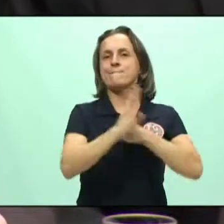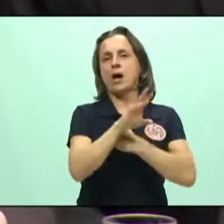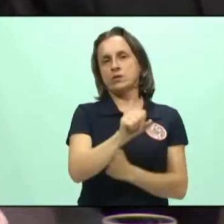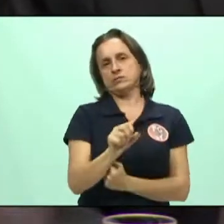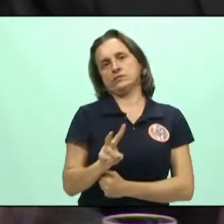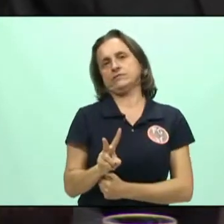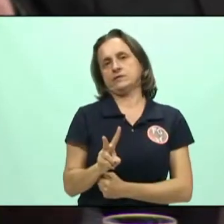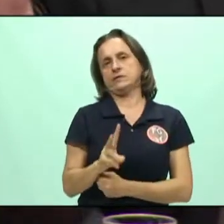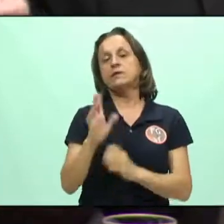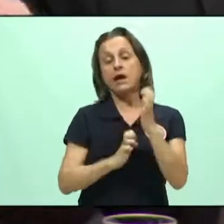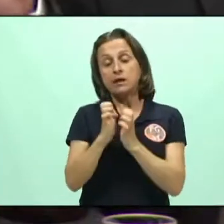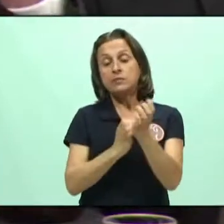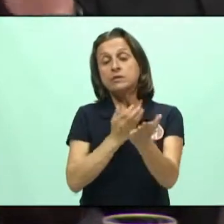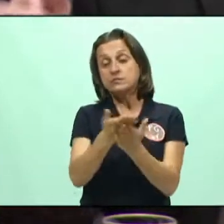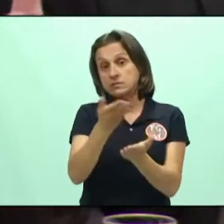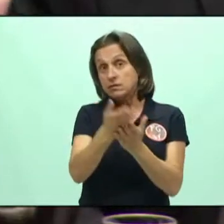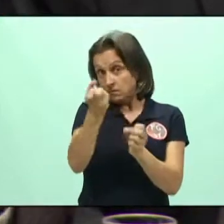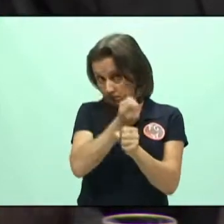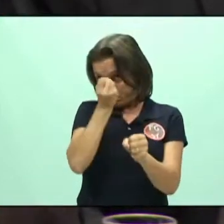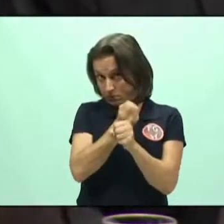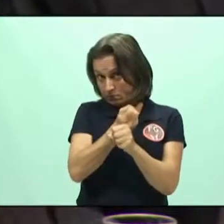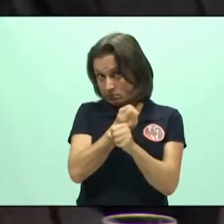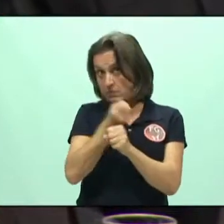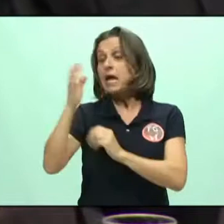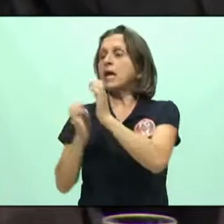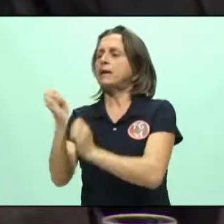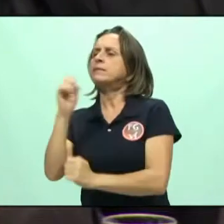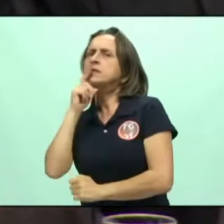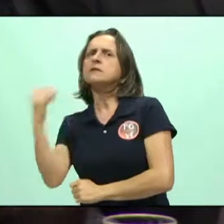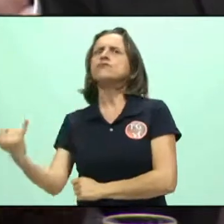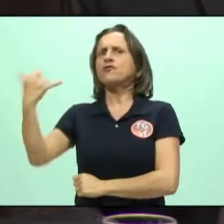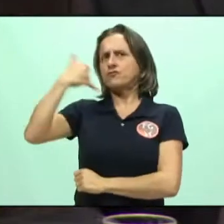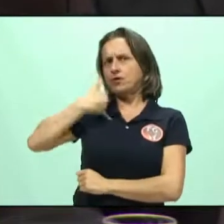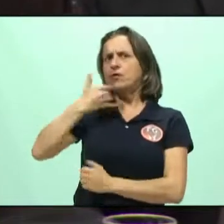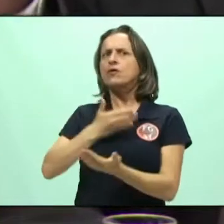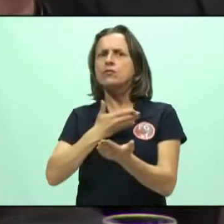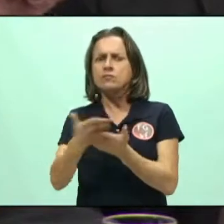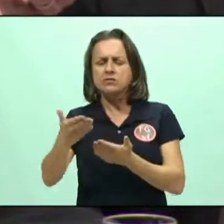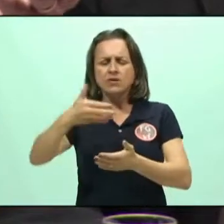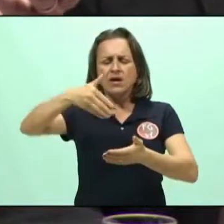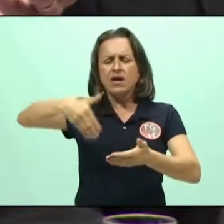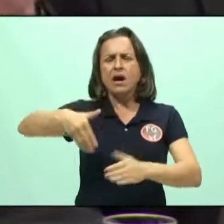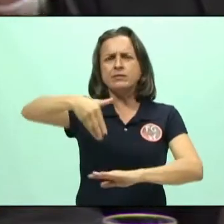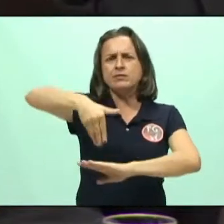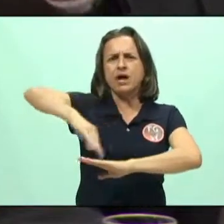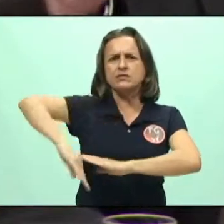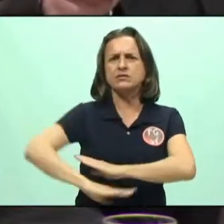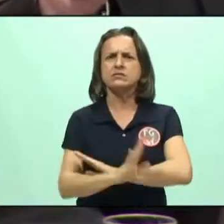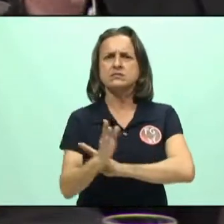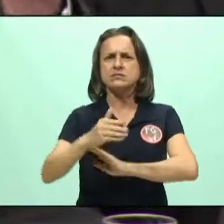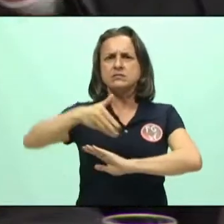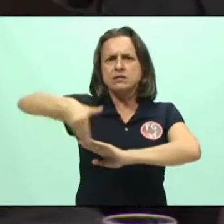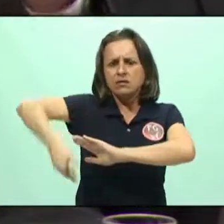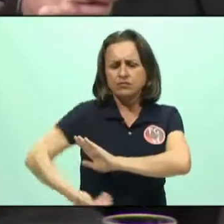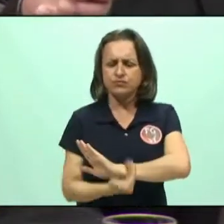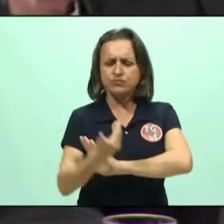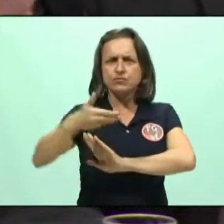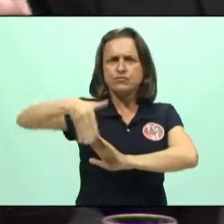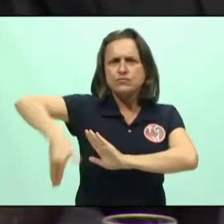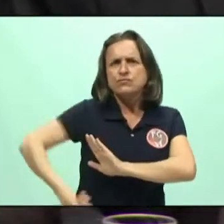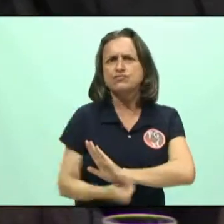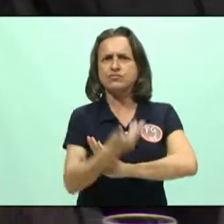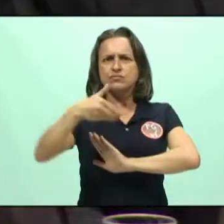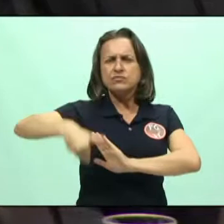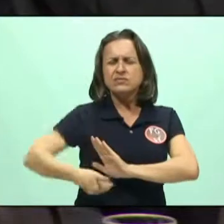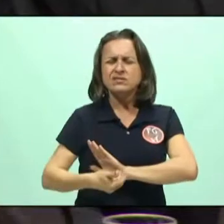o Semasa que a medida que foi abrindo os buracos foi encontrando terras diferentes o contrato é antigo levou anos e é para ser